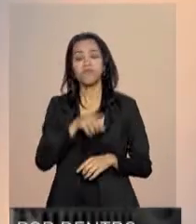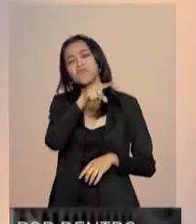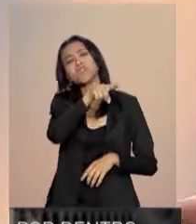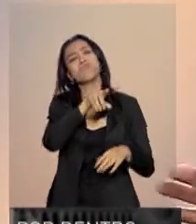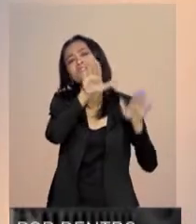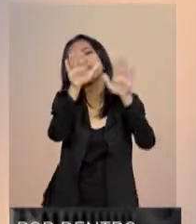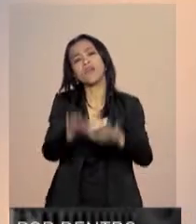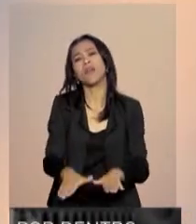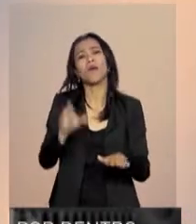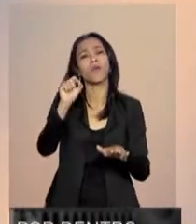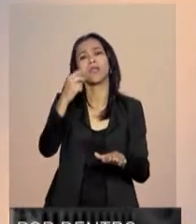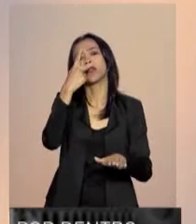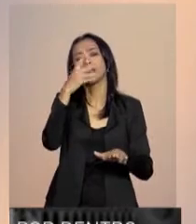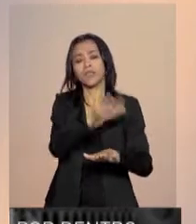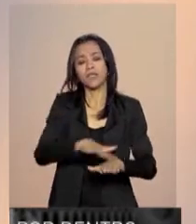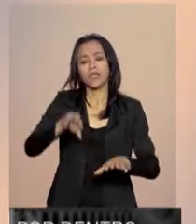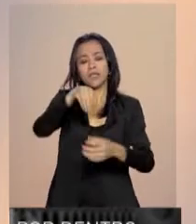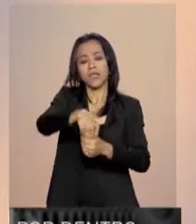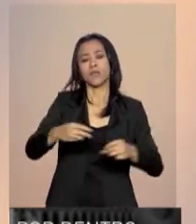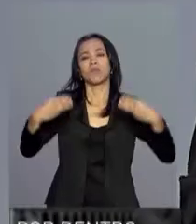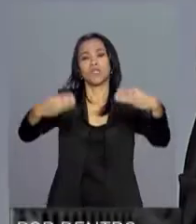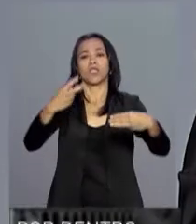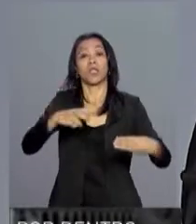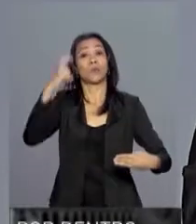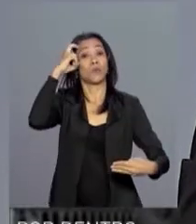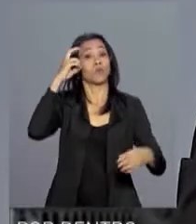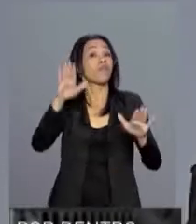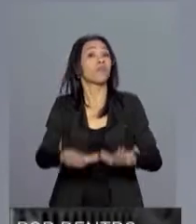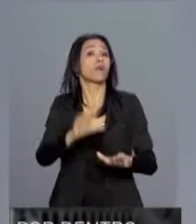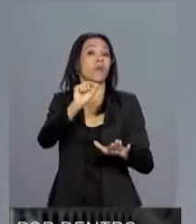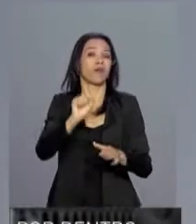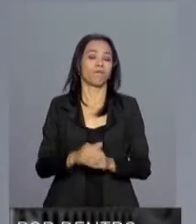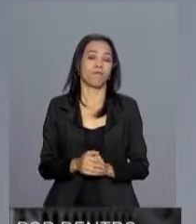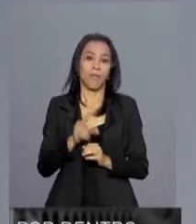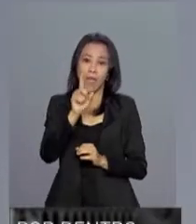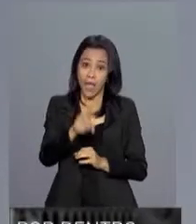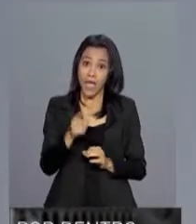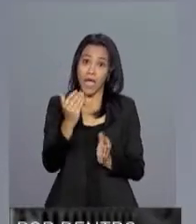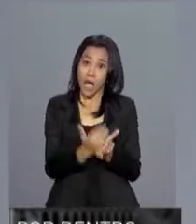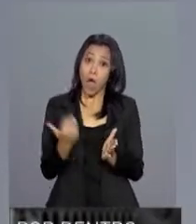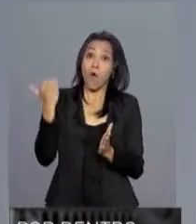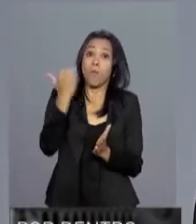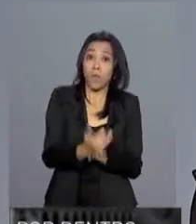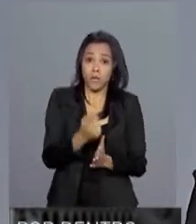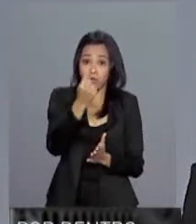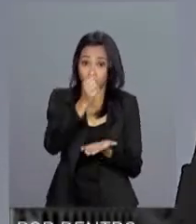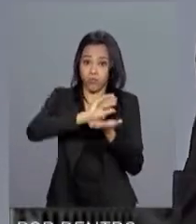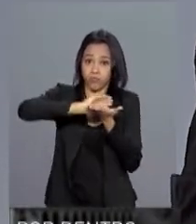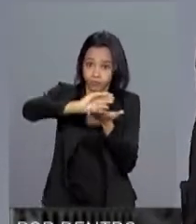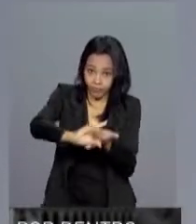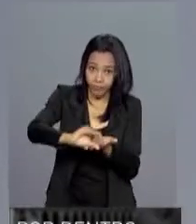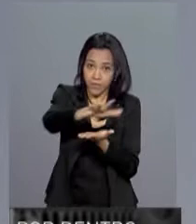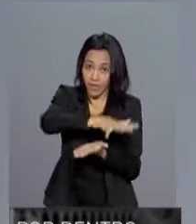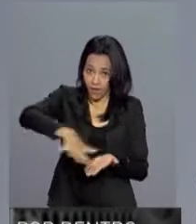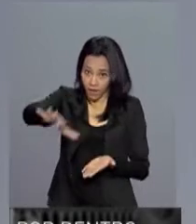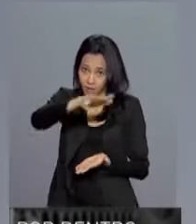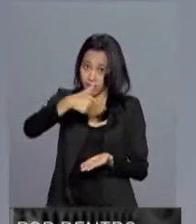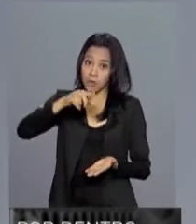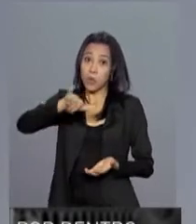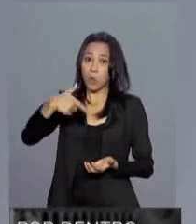deixar no ministério da cultura bom é um legado de aumento de investimento é e de reorganização